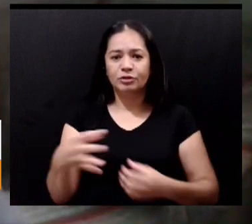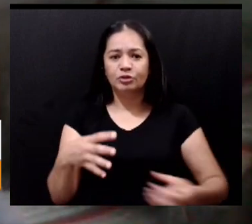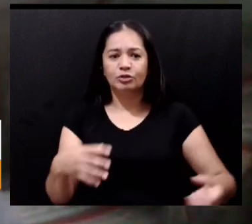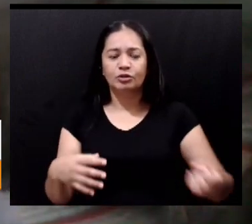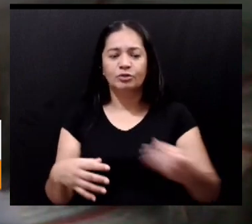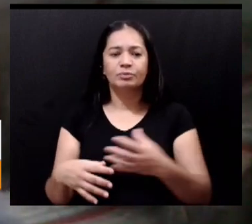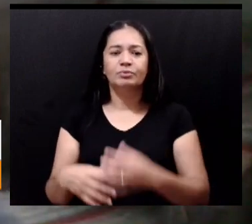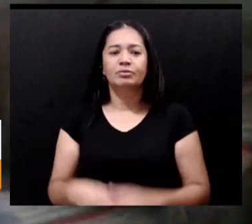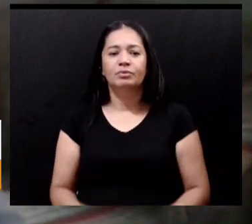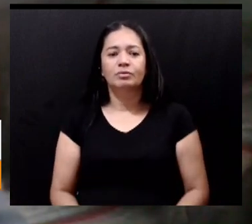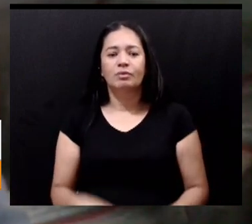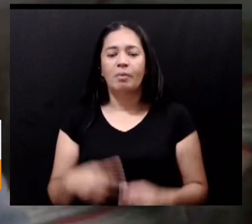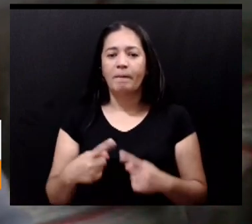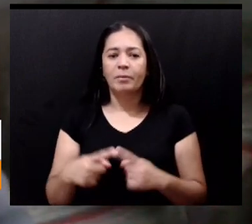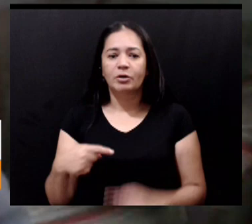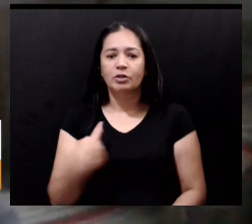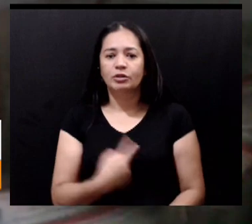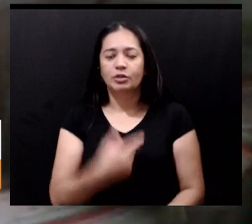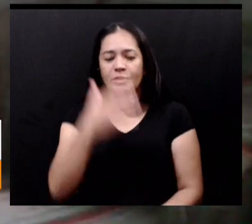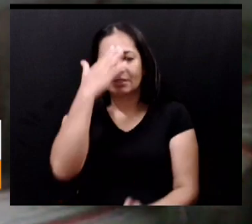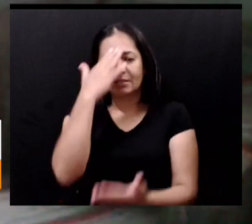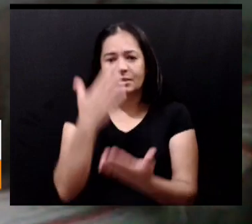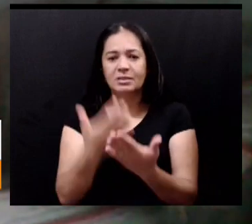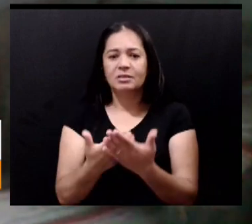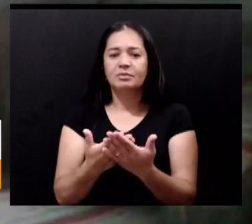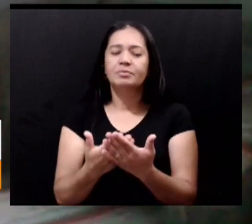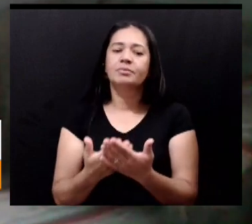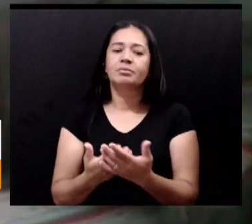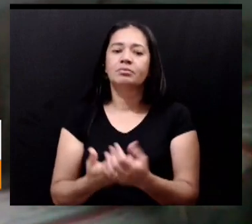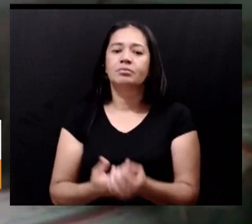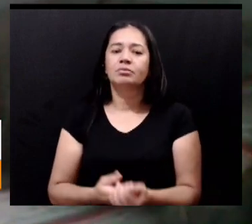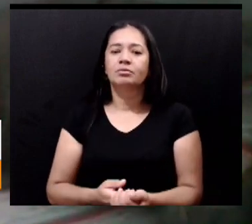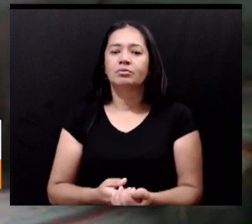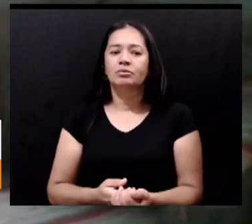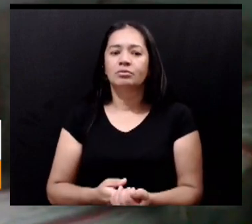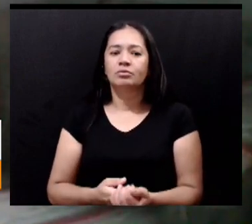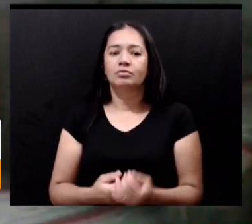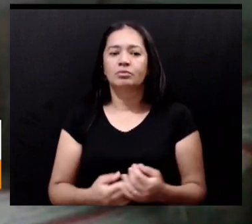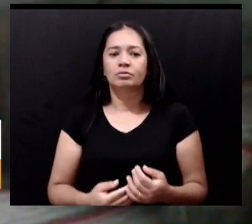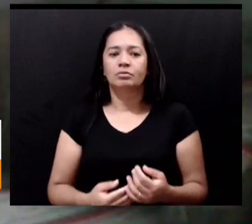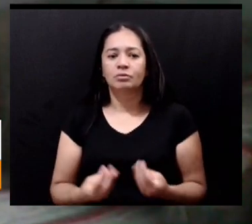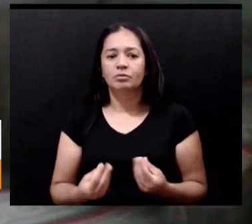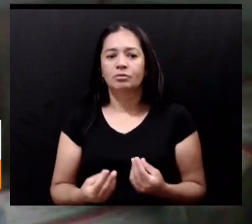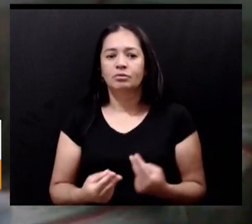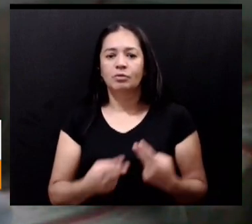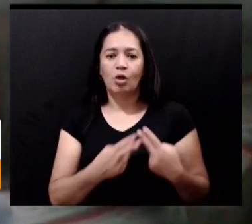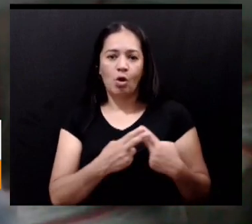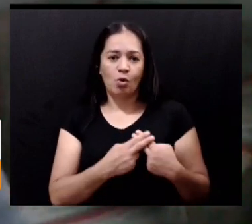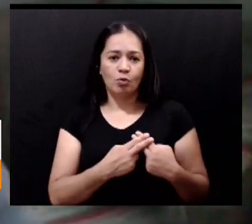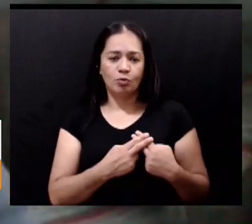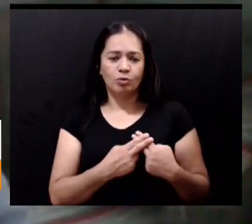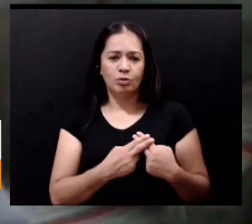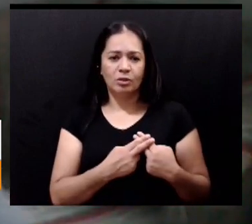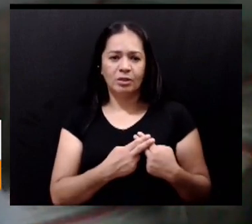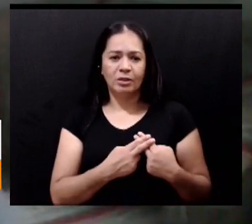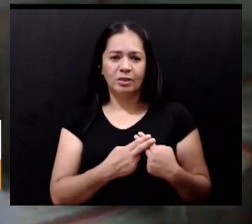nós acreditamos que o luto humanizado não é uma superação, é aprender essa